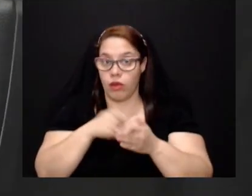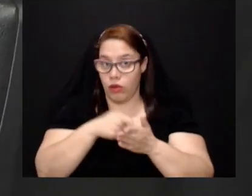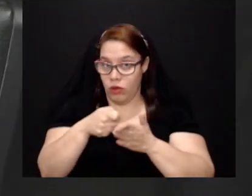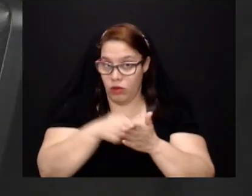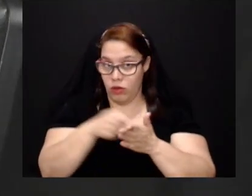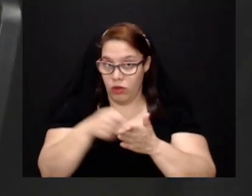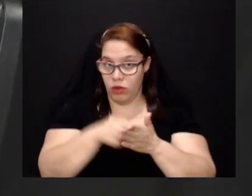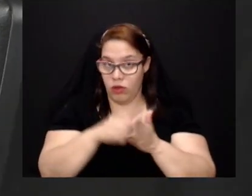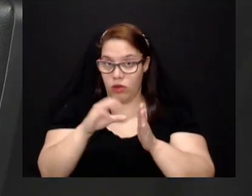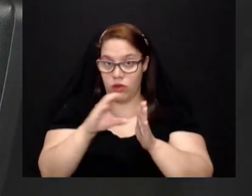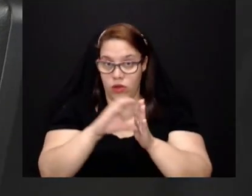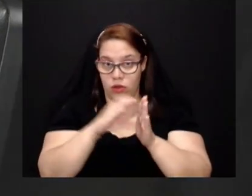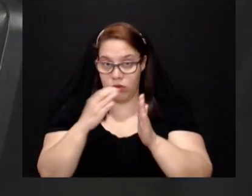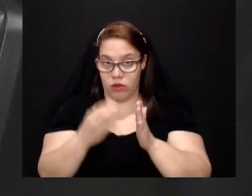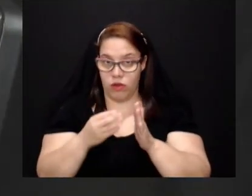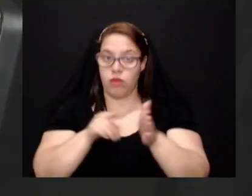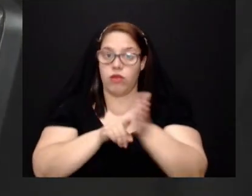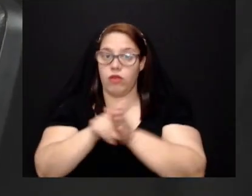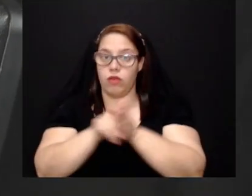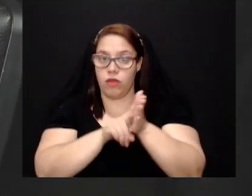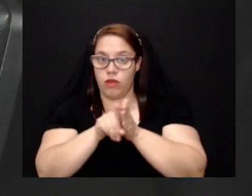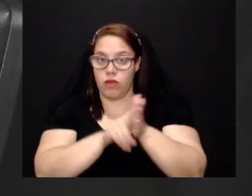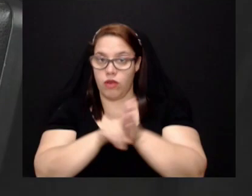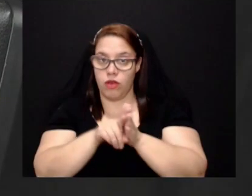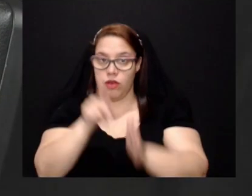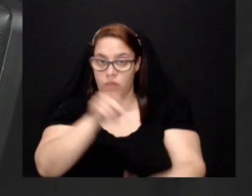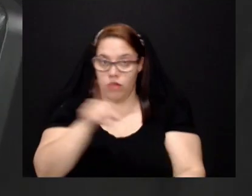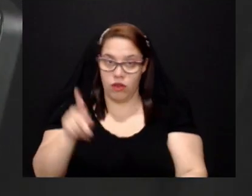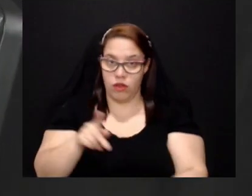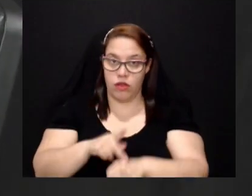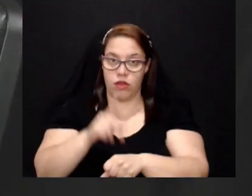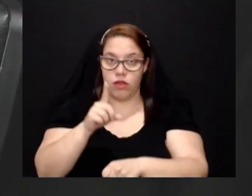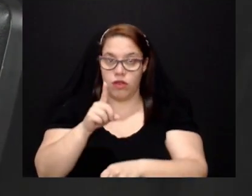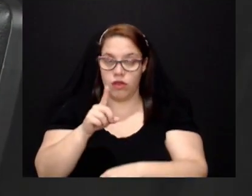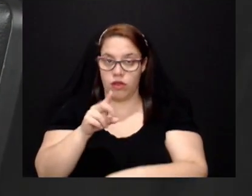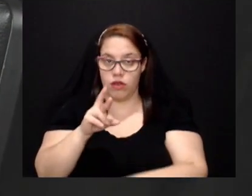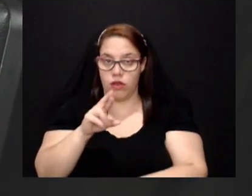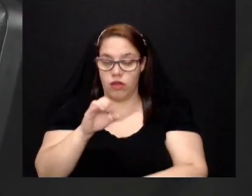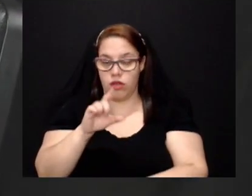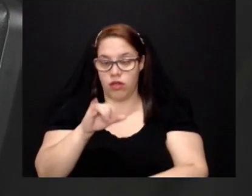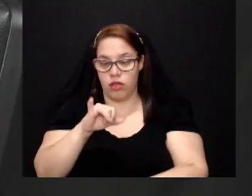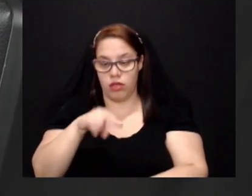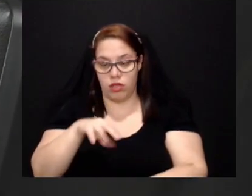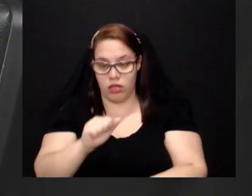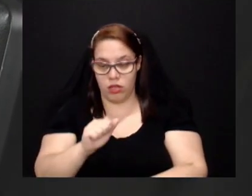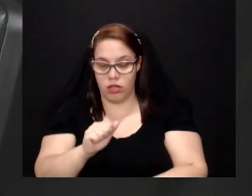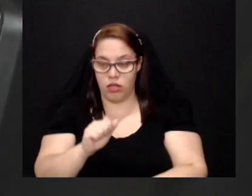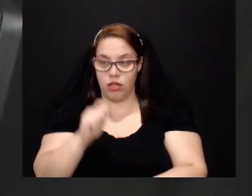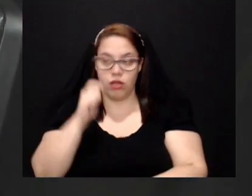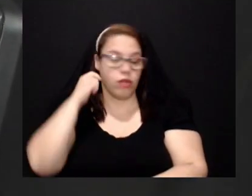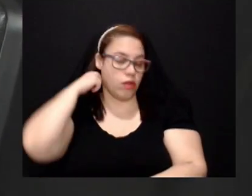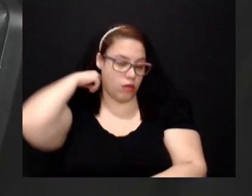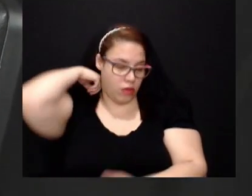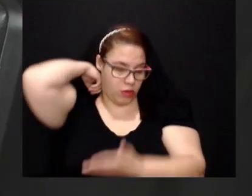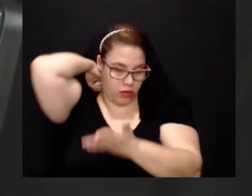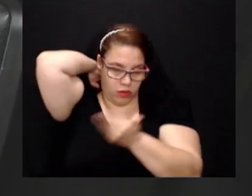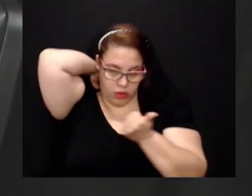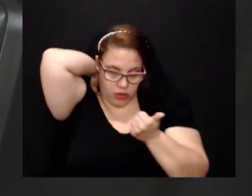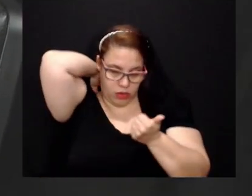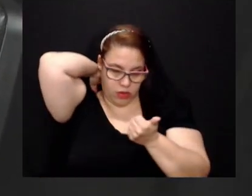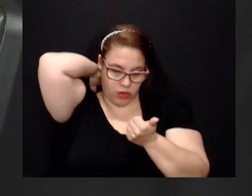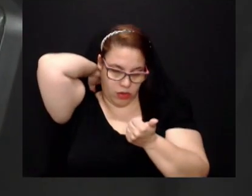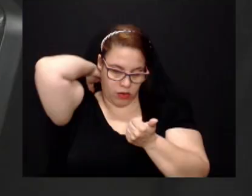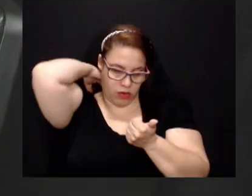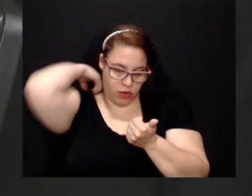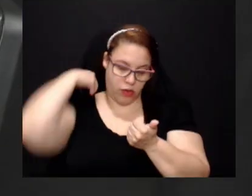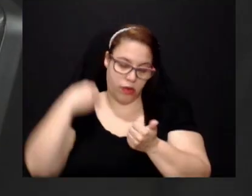de uma pesquisa da professora doutora Eliana Iobi, que me convidou para fazer parte da pesquisa